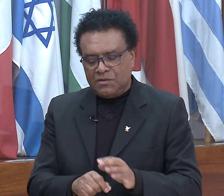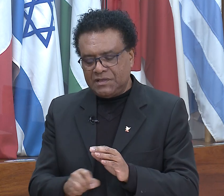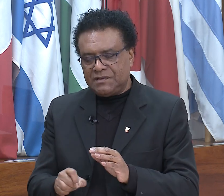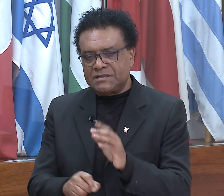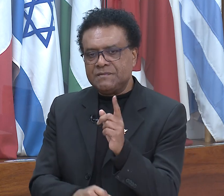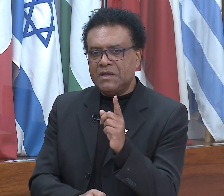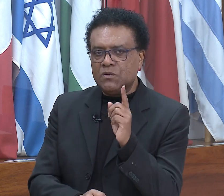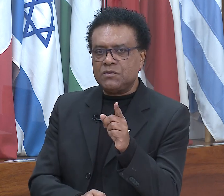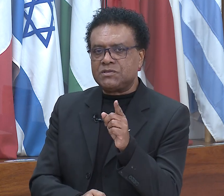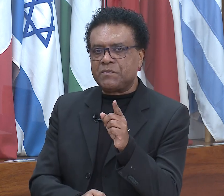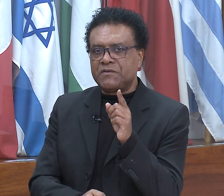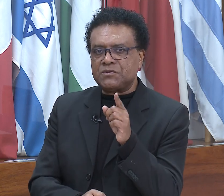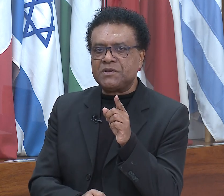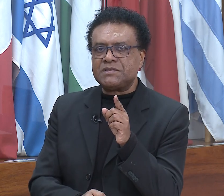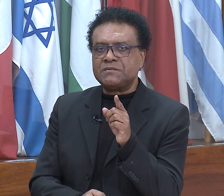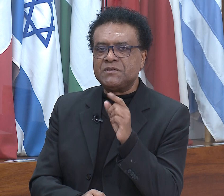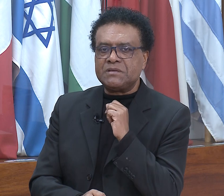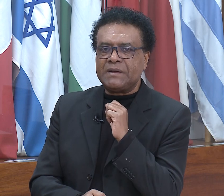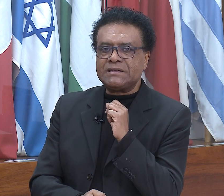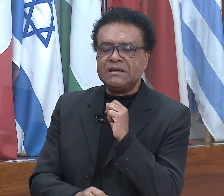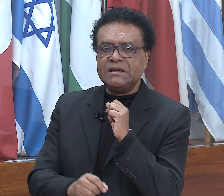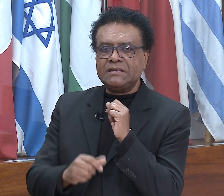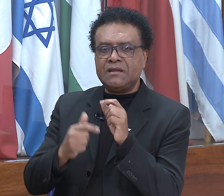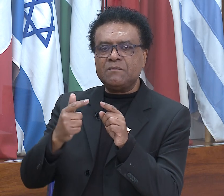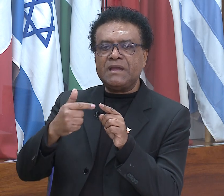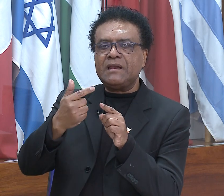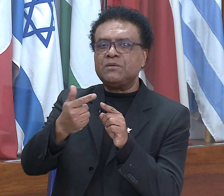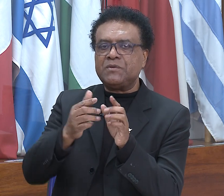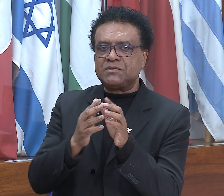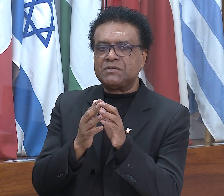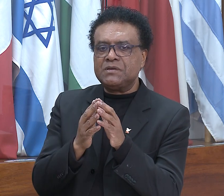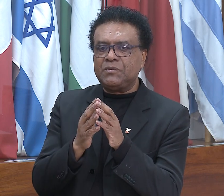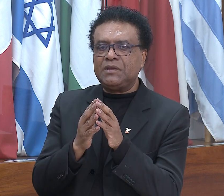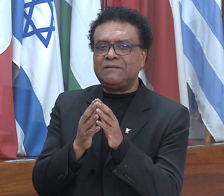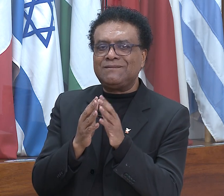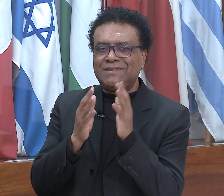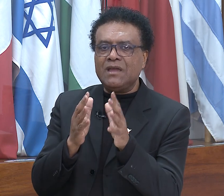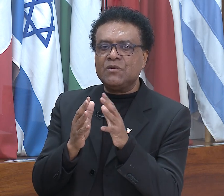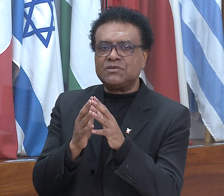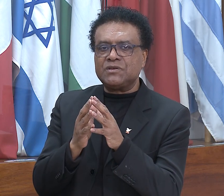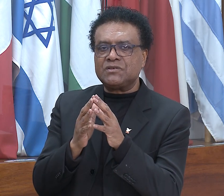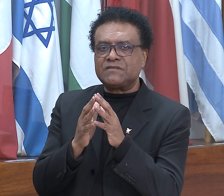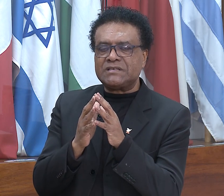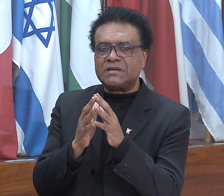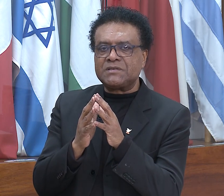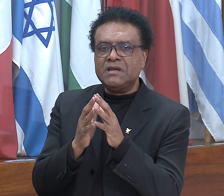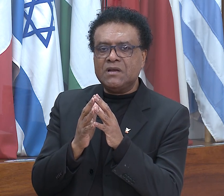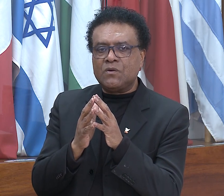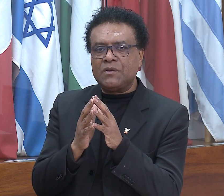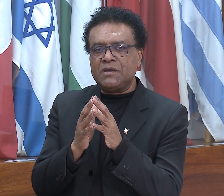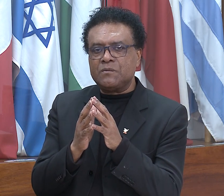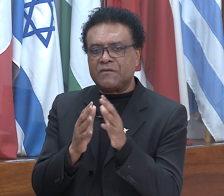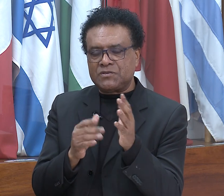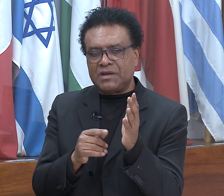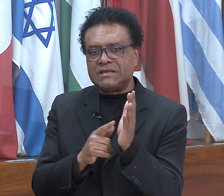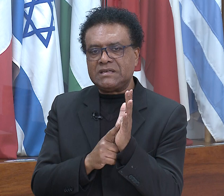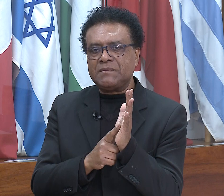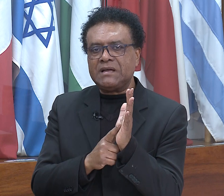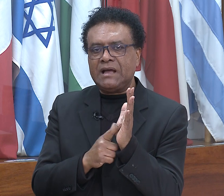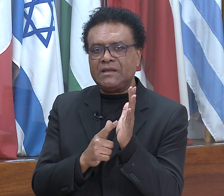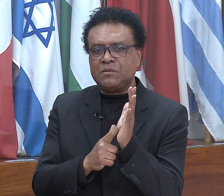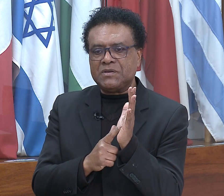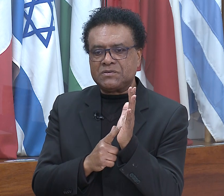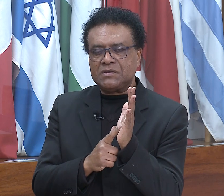Com certeza os professores municipais teriam Bem Além do Peso porque tem condições que nós fazemos com que um professor